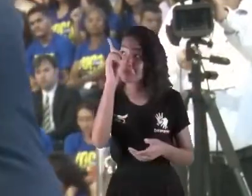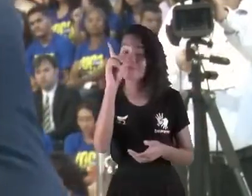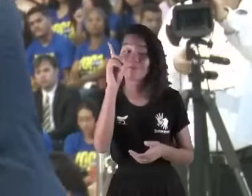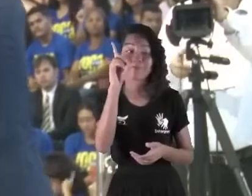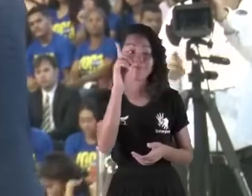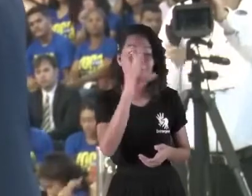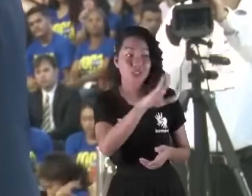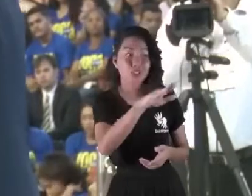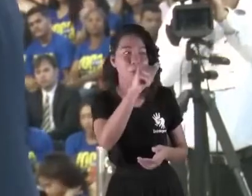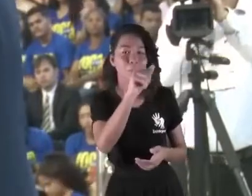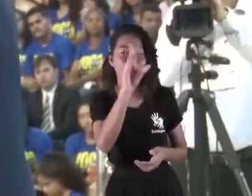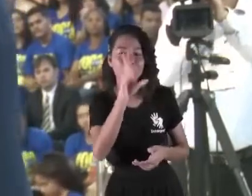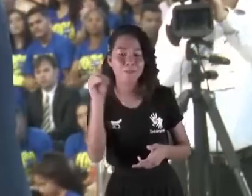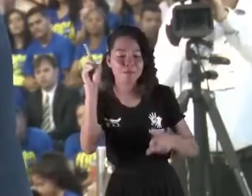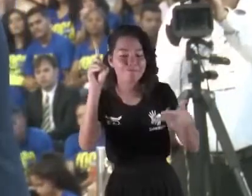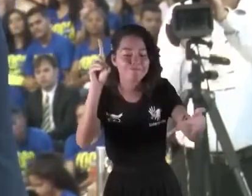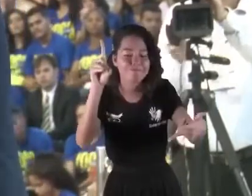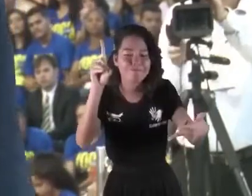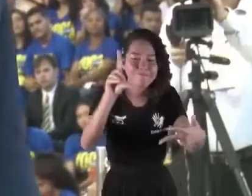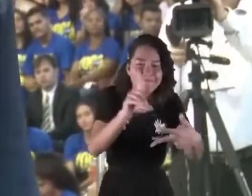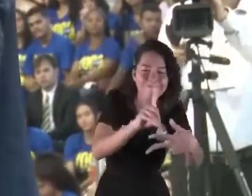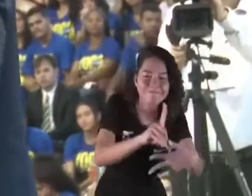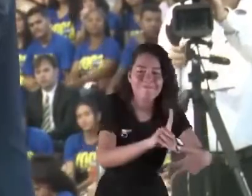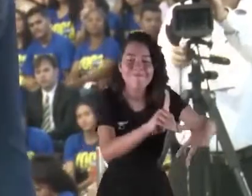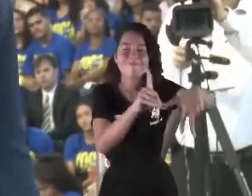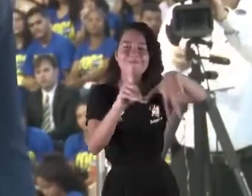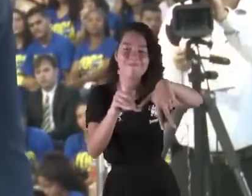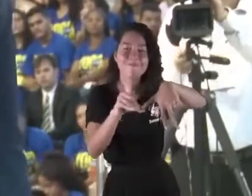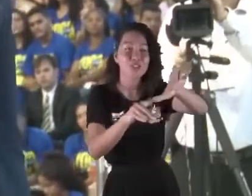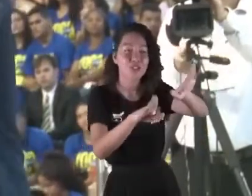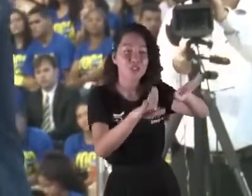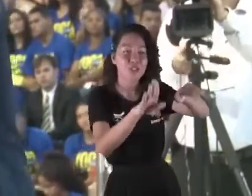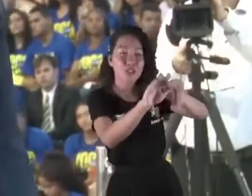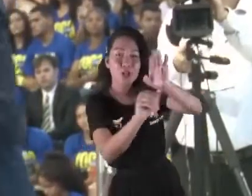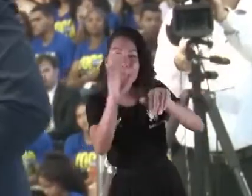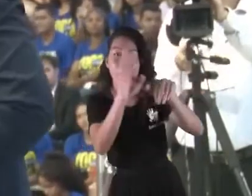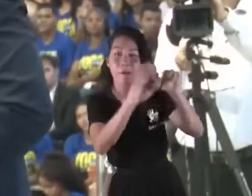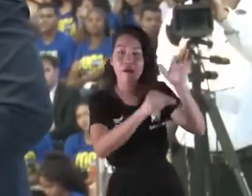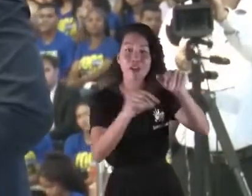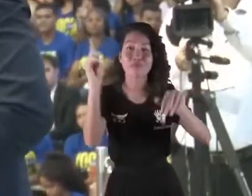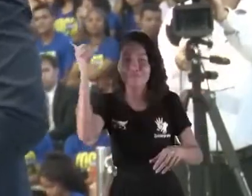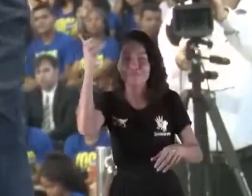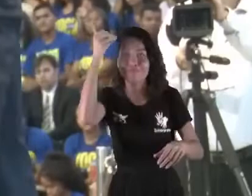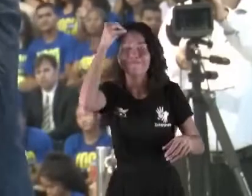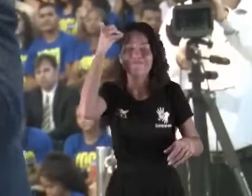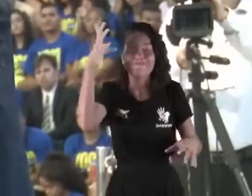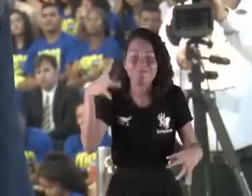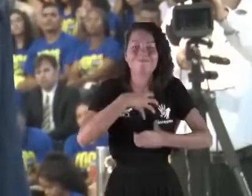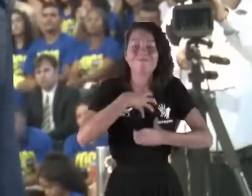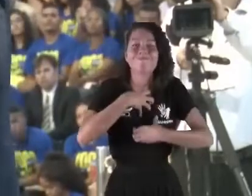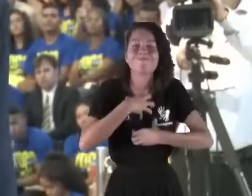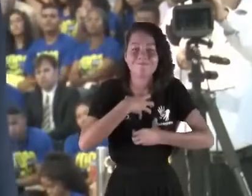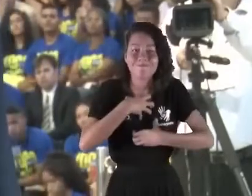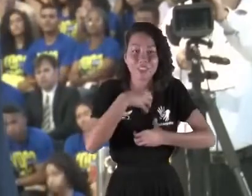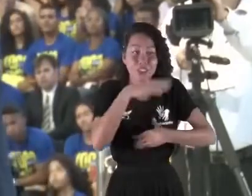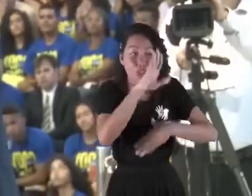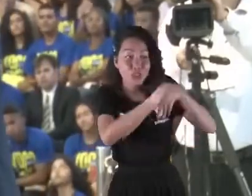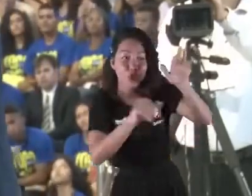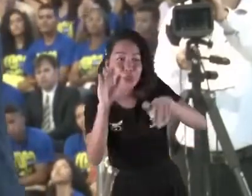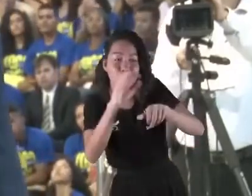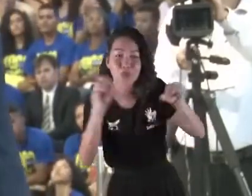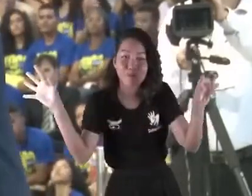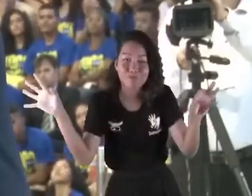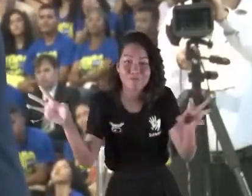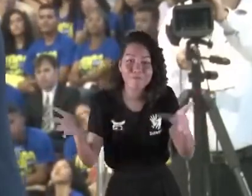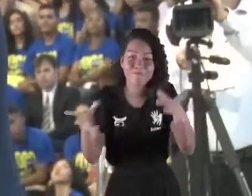te levantar, em que Deus resolveu te vocacionar, em que Deus resolveu